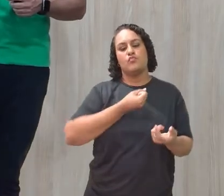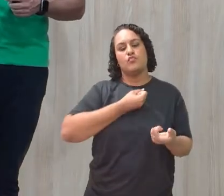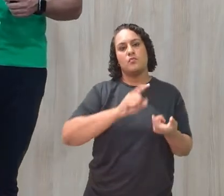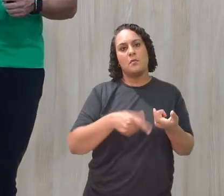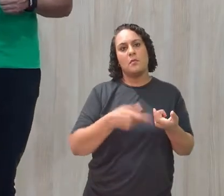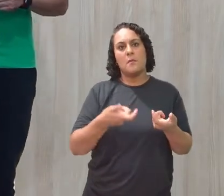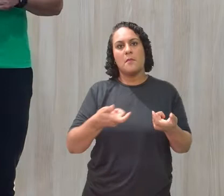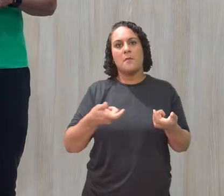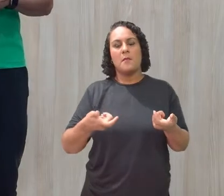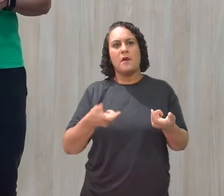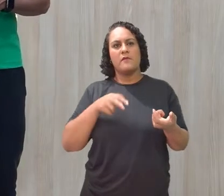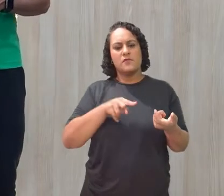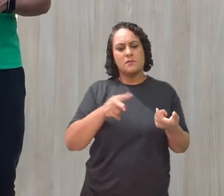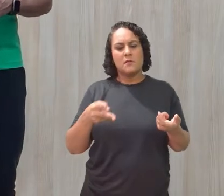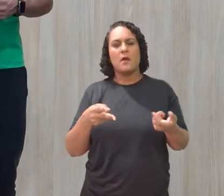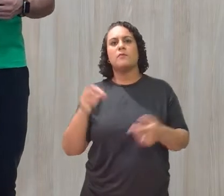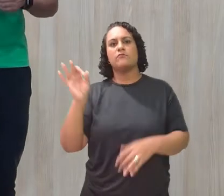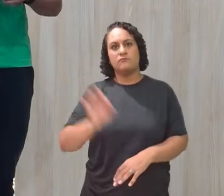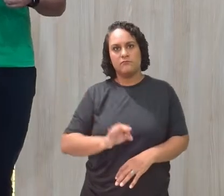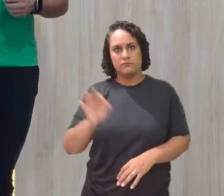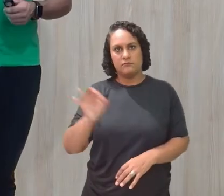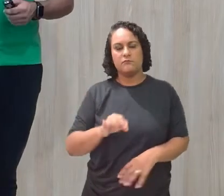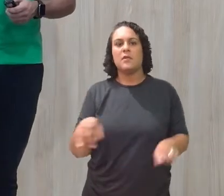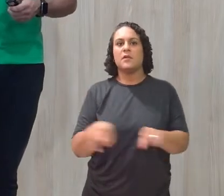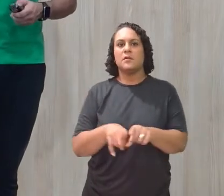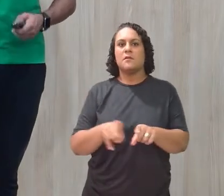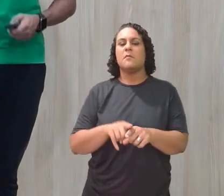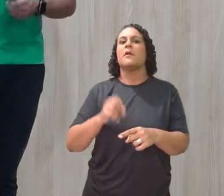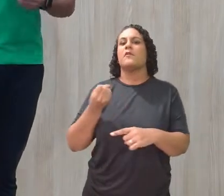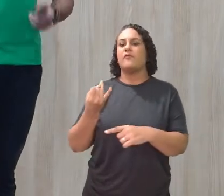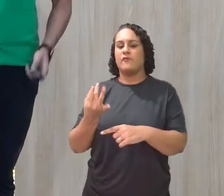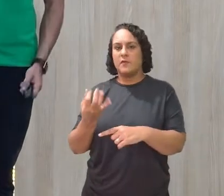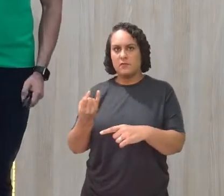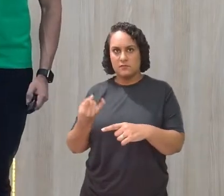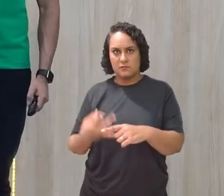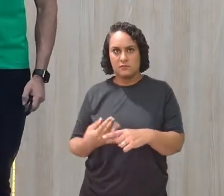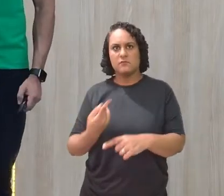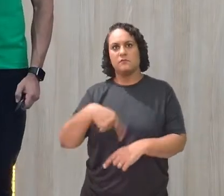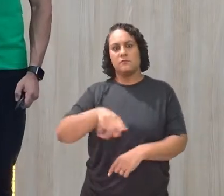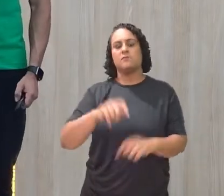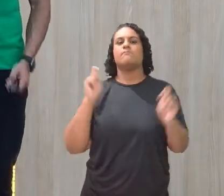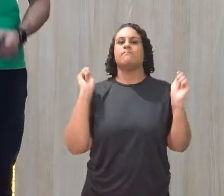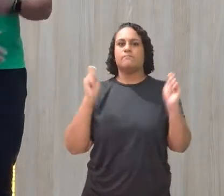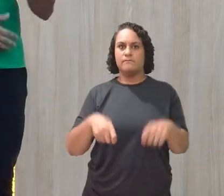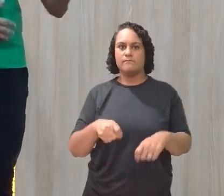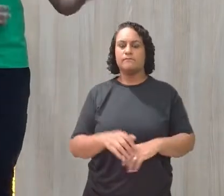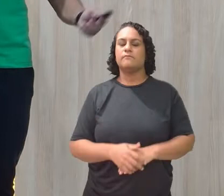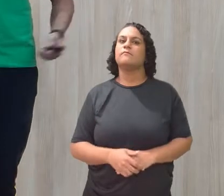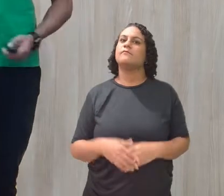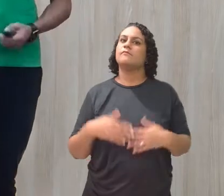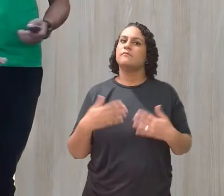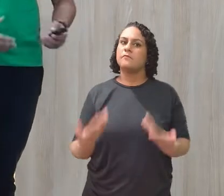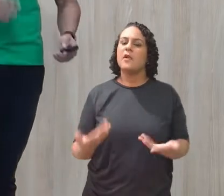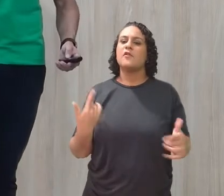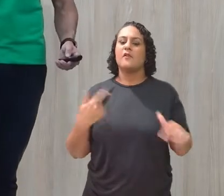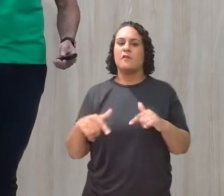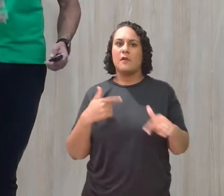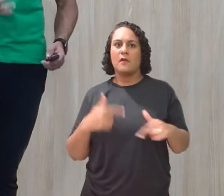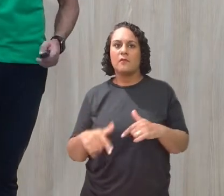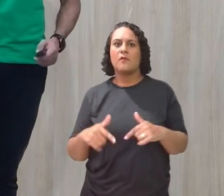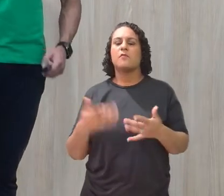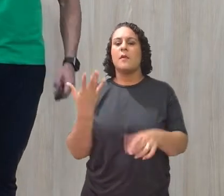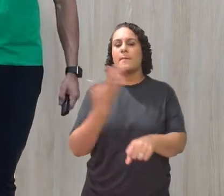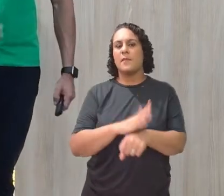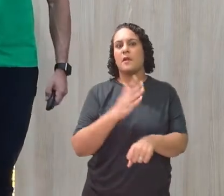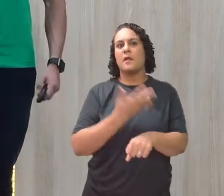número decimal em forma de porcentagem e em forma de fração. Você também consegue fazer isso aí. Então a gente fica trabalhando aí com essas